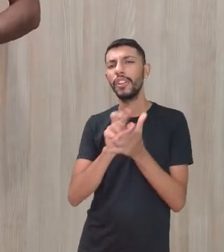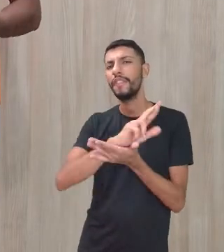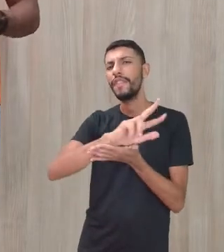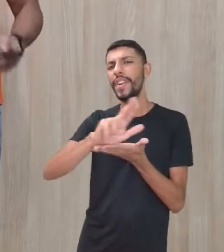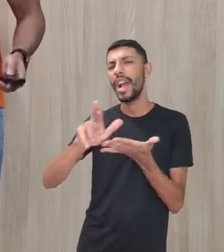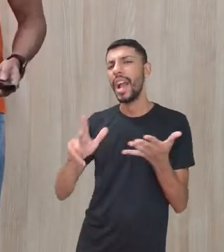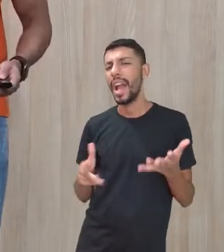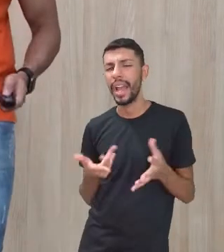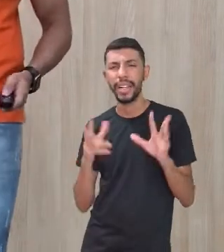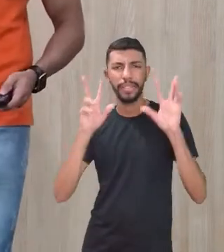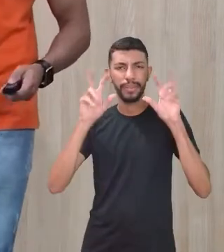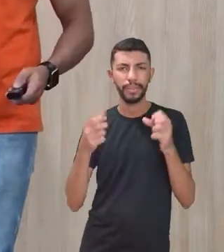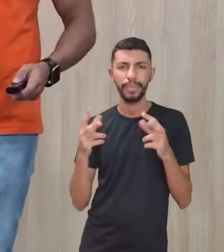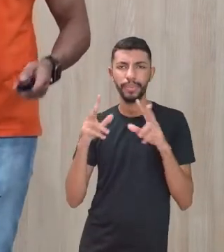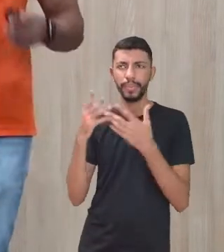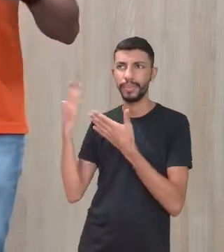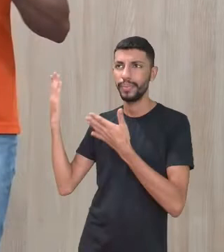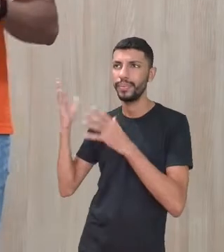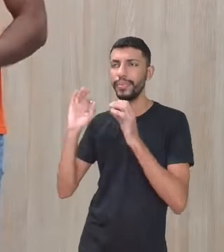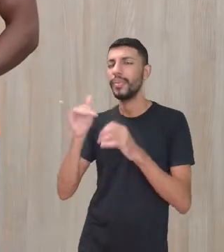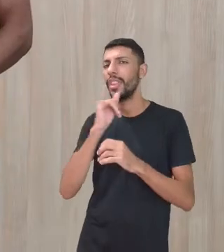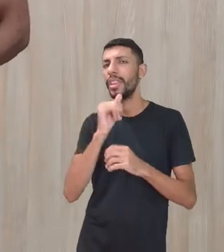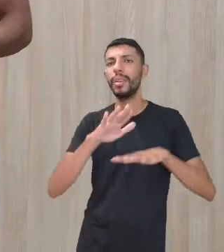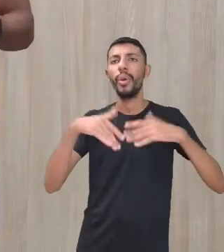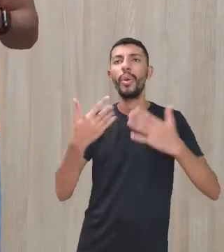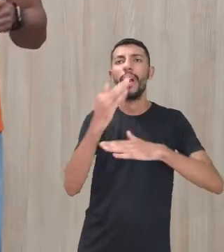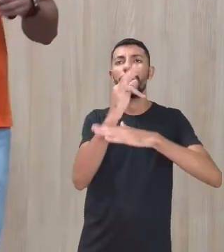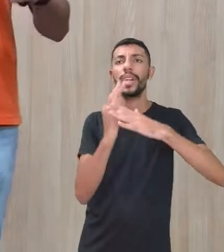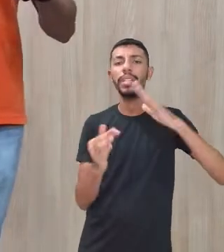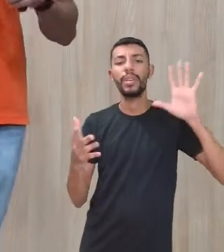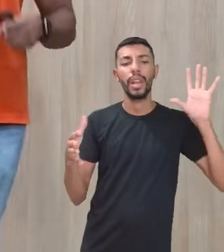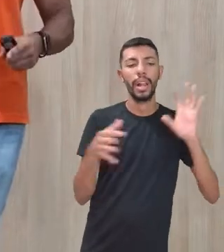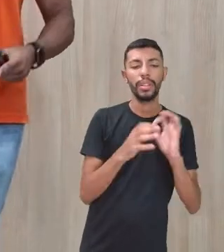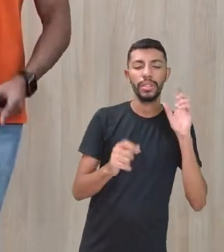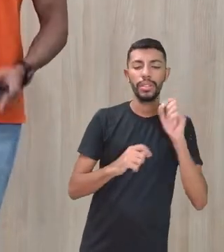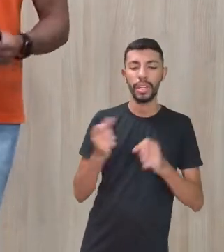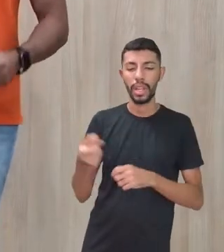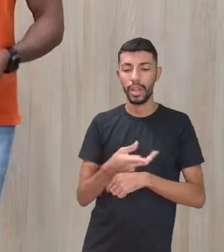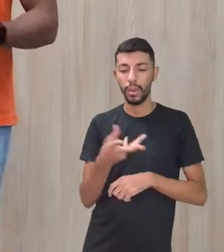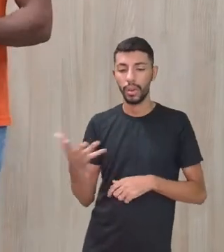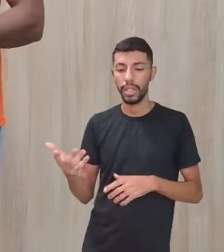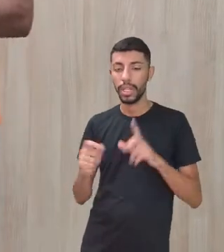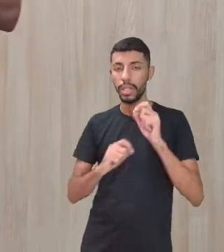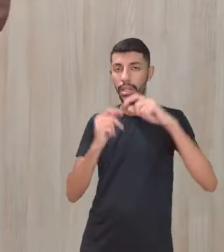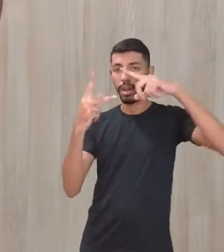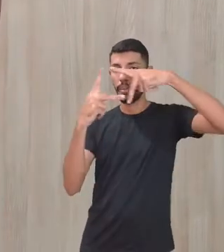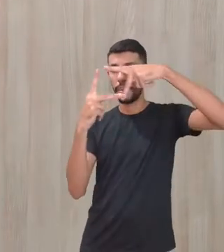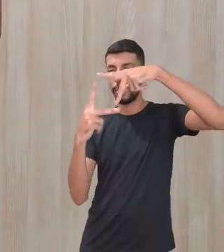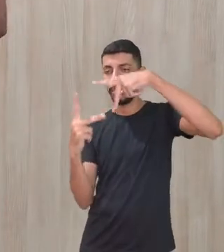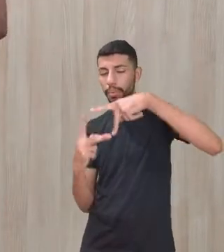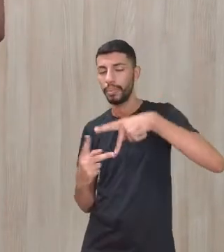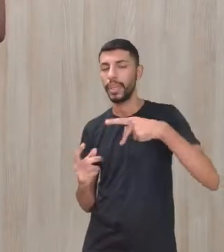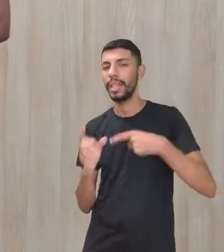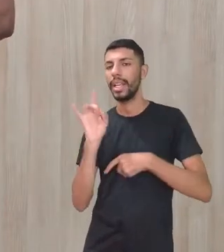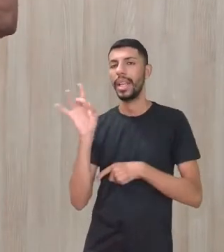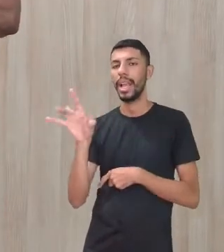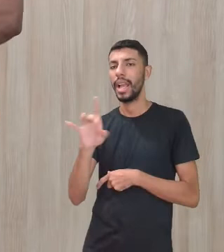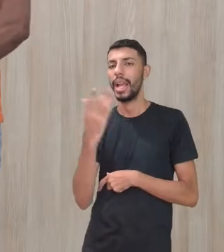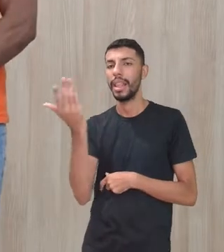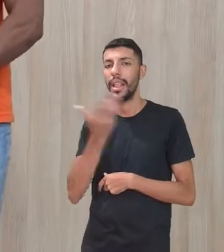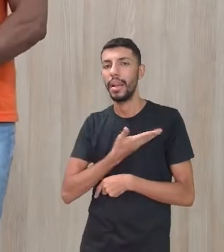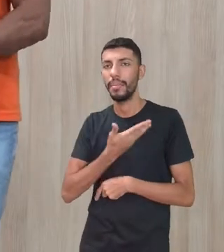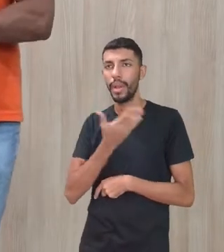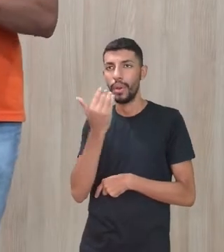exemplo, qual é a fração que relaciona a quantidade de quadradinhos que cada amigo comeu em relação